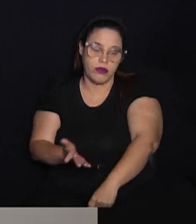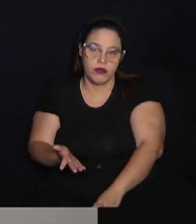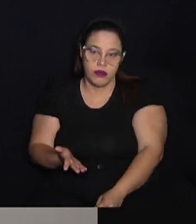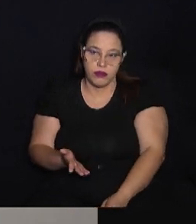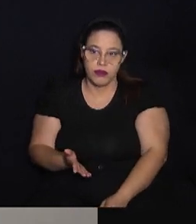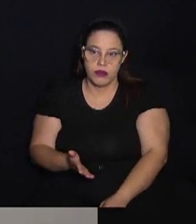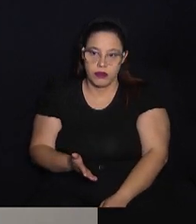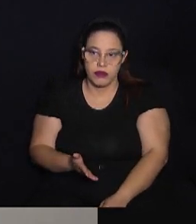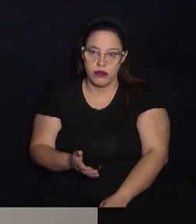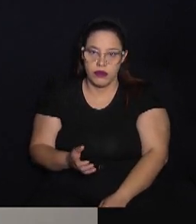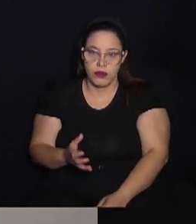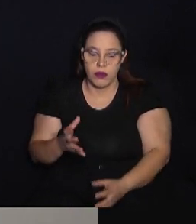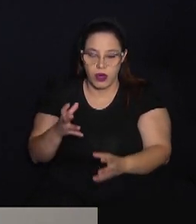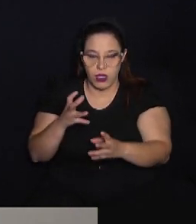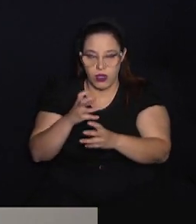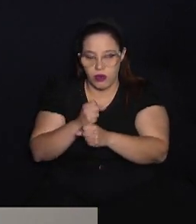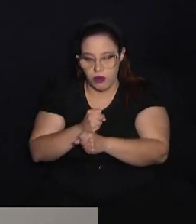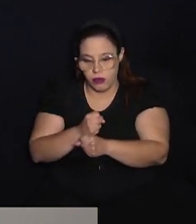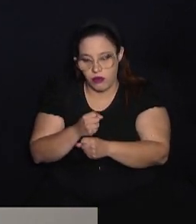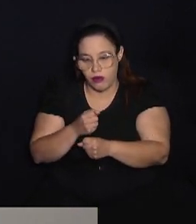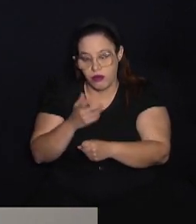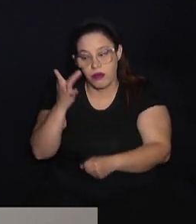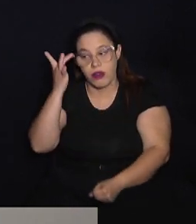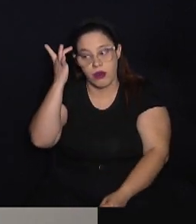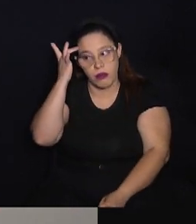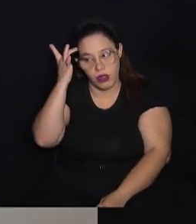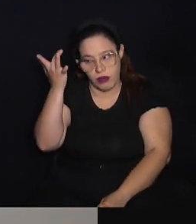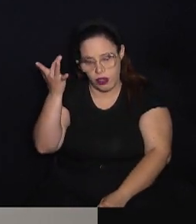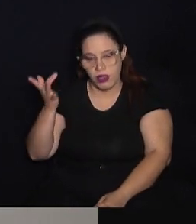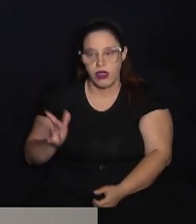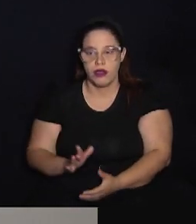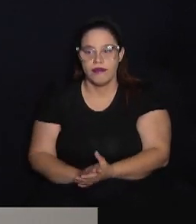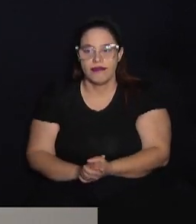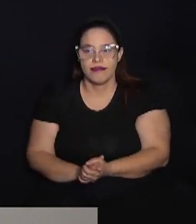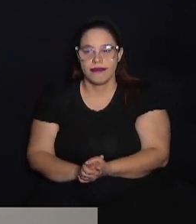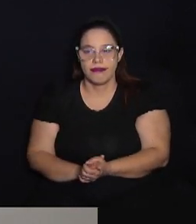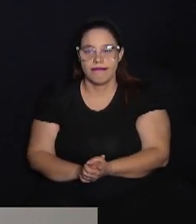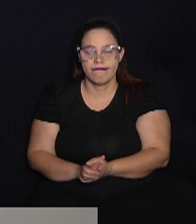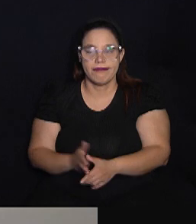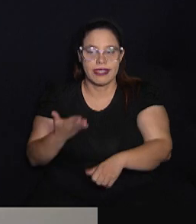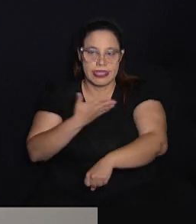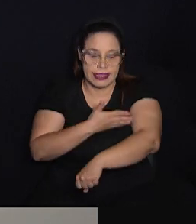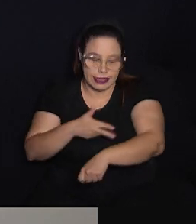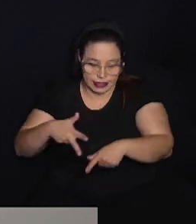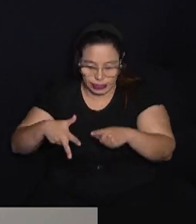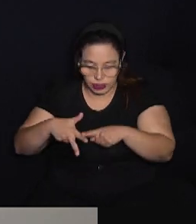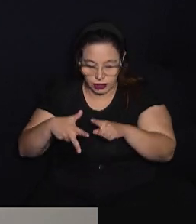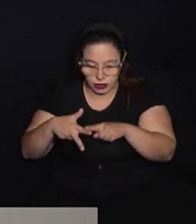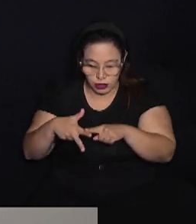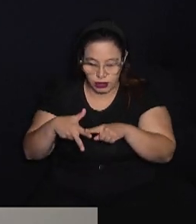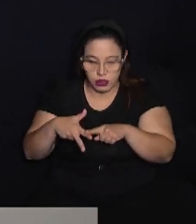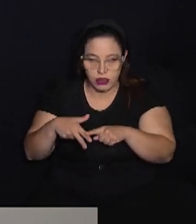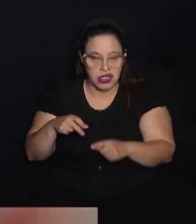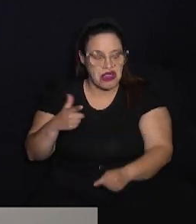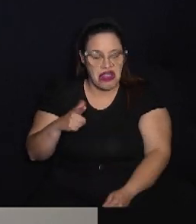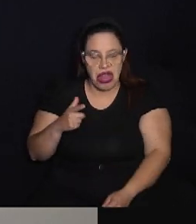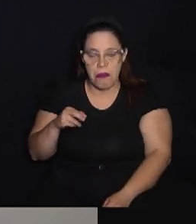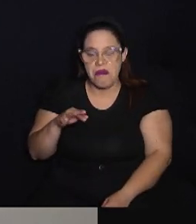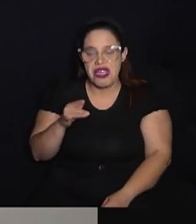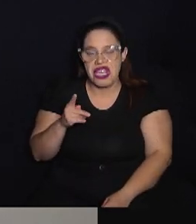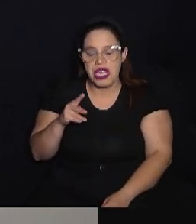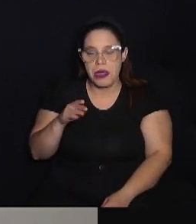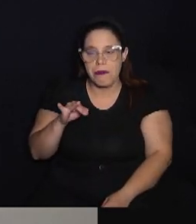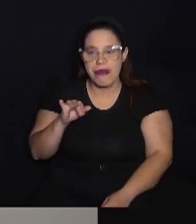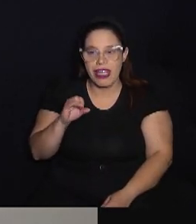pele mais escura, a gente consegue diagnosticar com mais facilidade. Mas o paciente de pele branca, como a mancha não tem pigmento algum, a